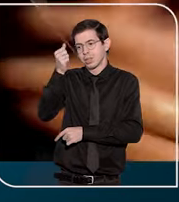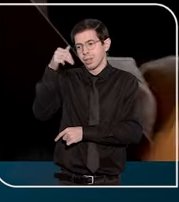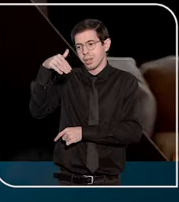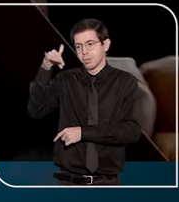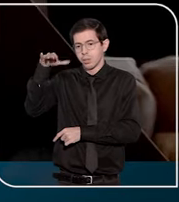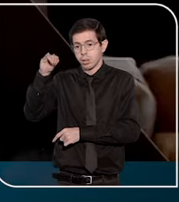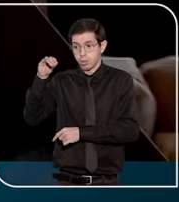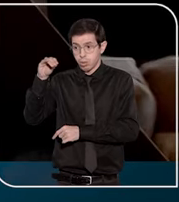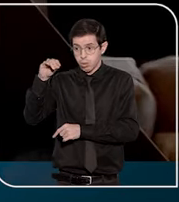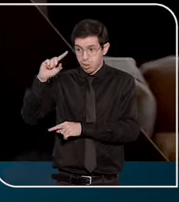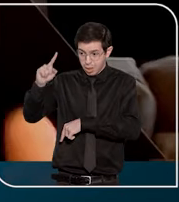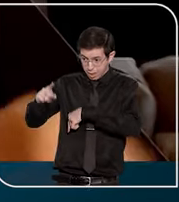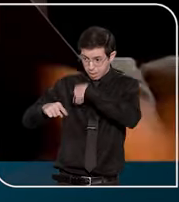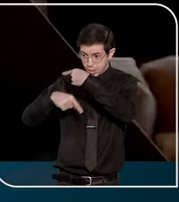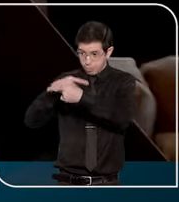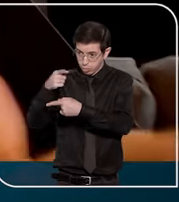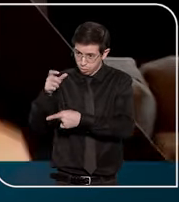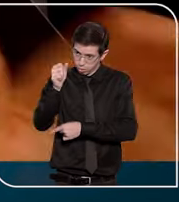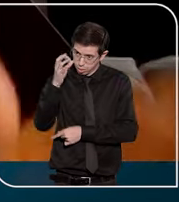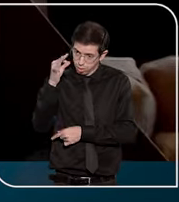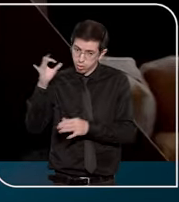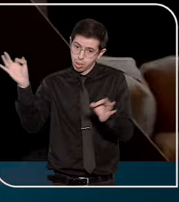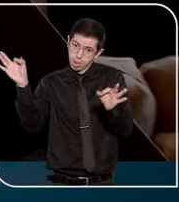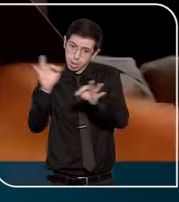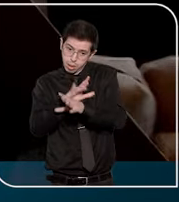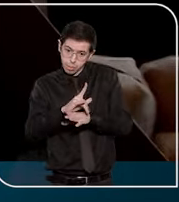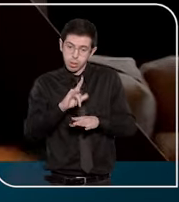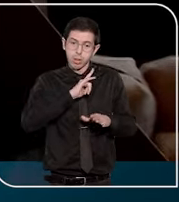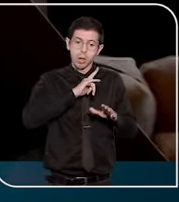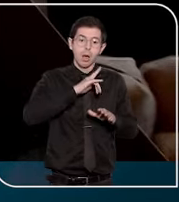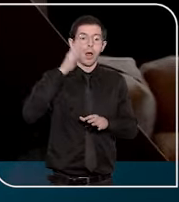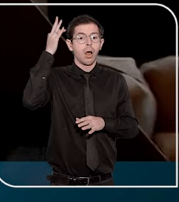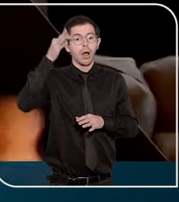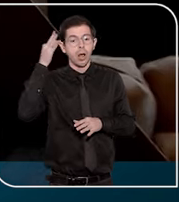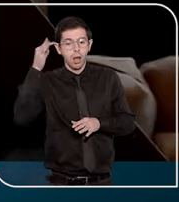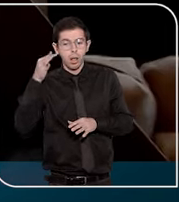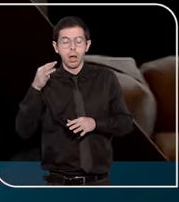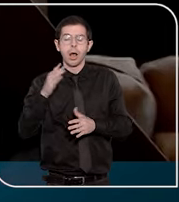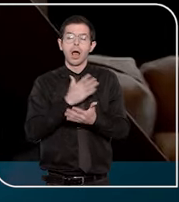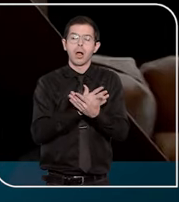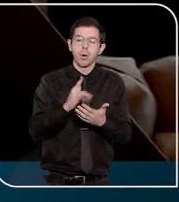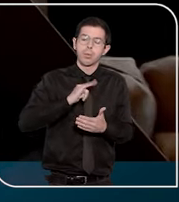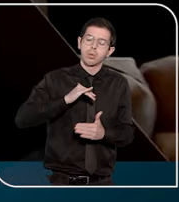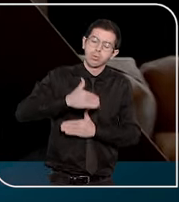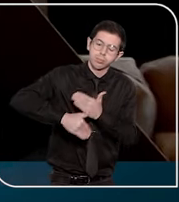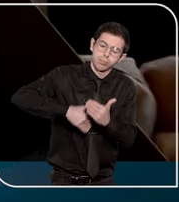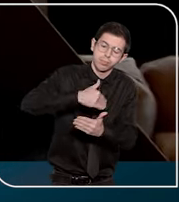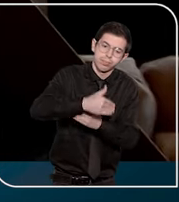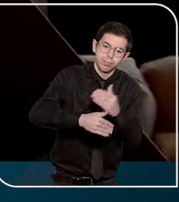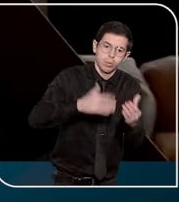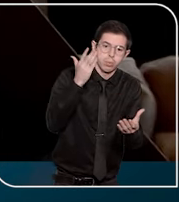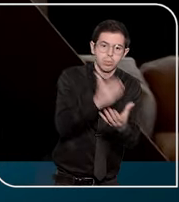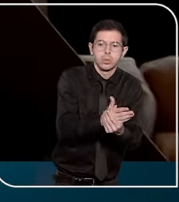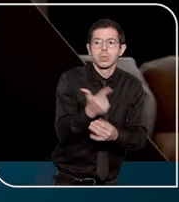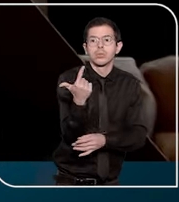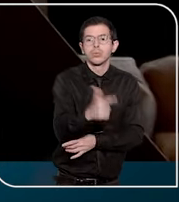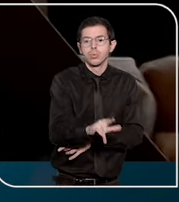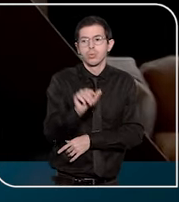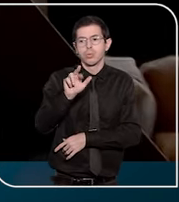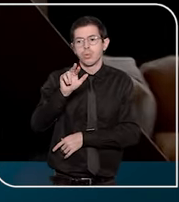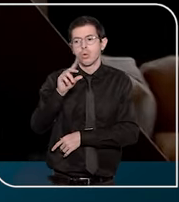o Supremo definir a tese, aí vão acontecer todos estes dobramentos, muitos dos quais, inclusive, o Diogo estava comentando aí para a gente